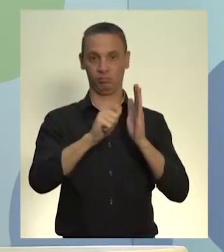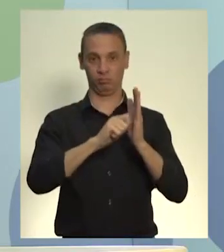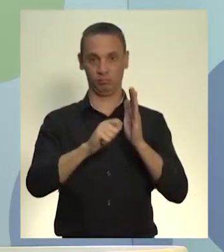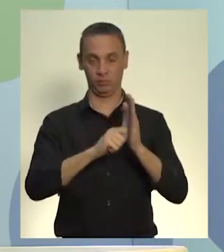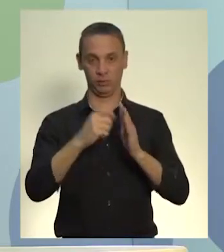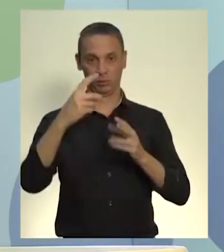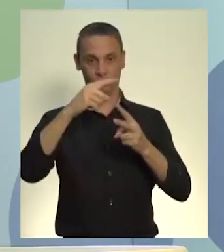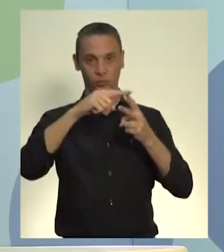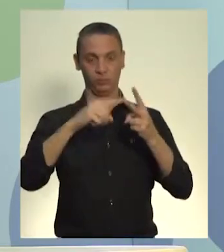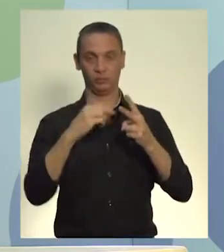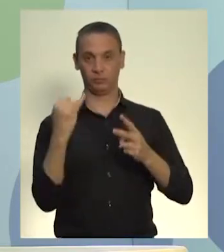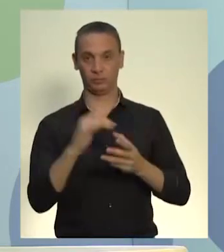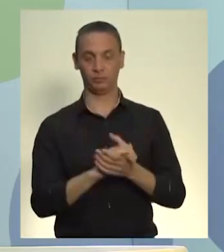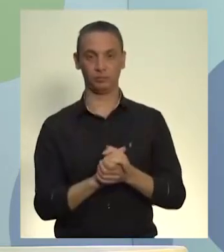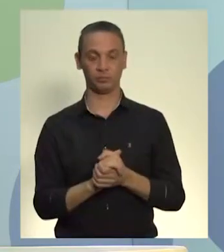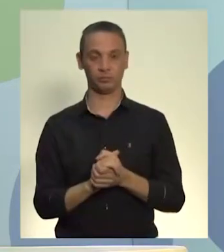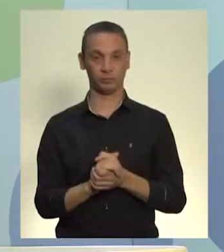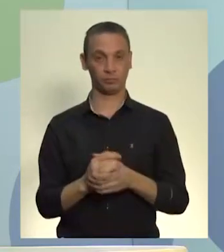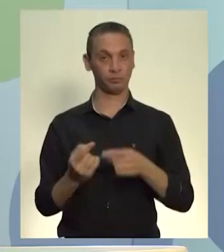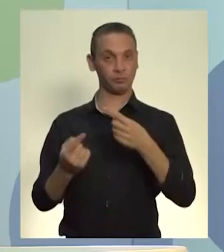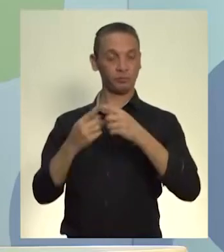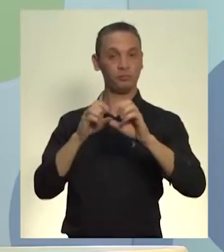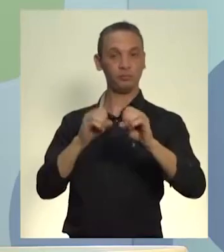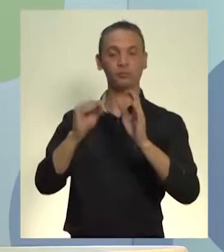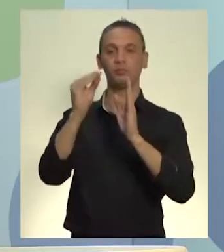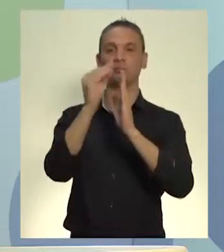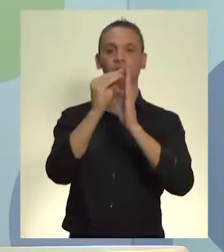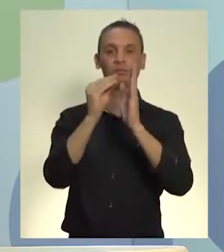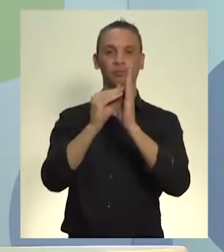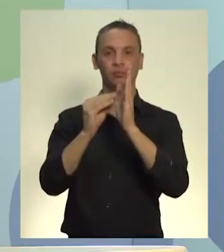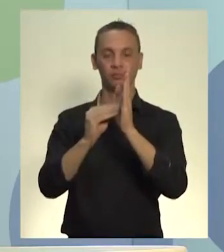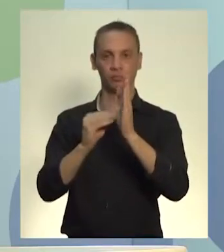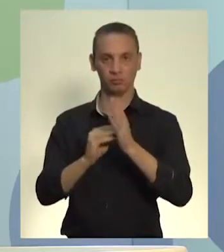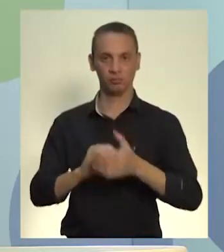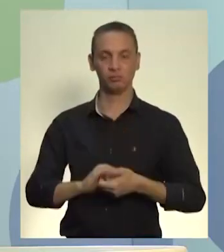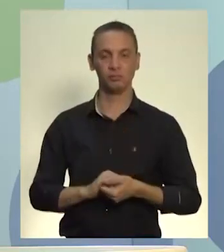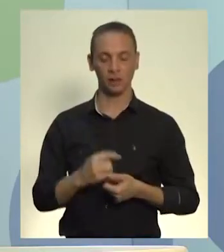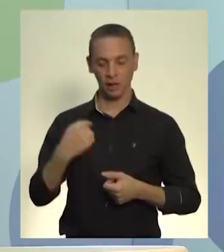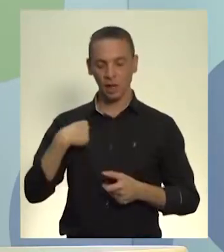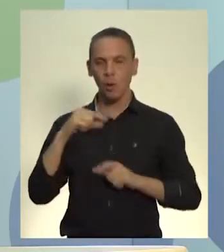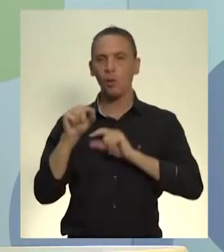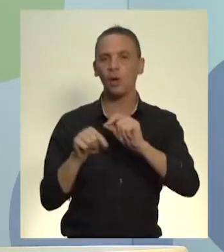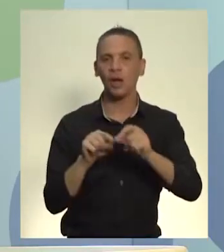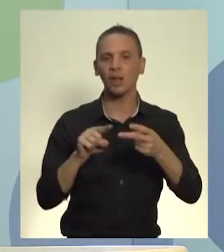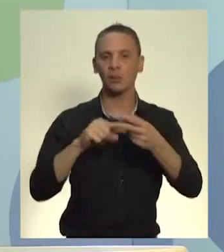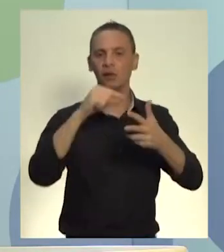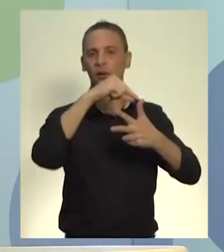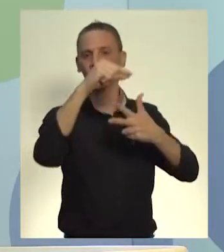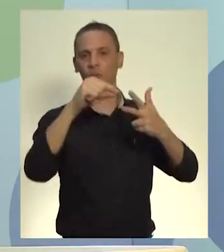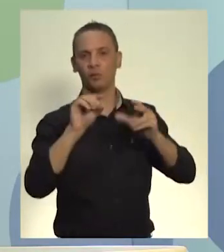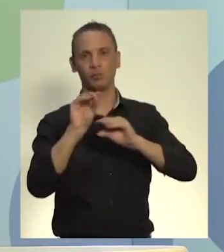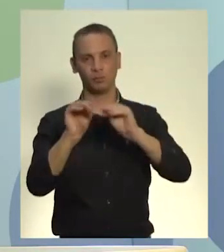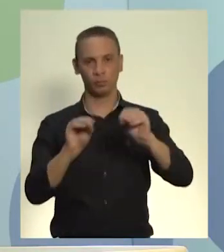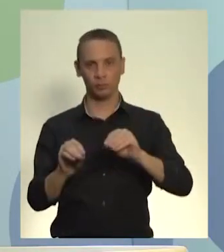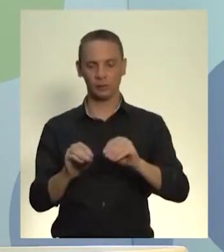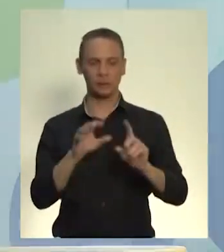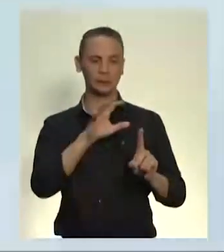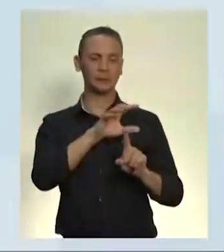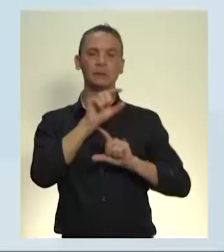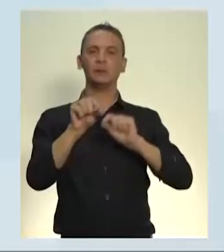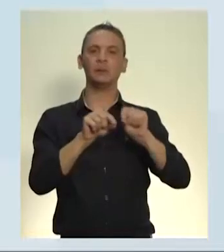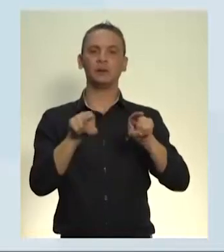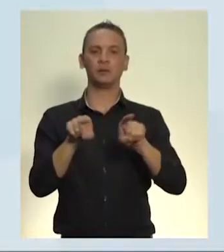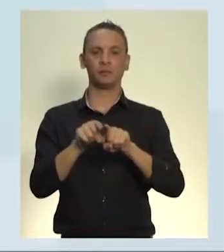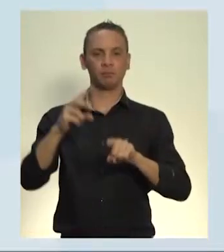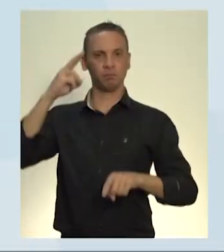gente fazer a retomada. Então, primeira aula, anotem esses dois pontos. Quem sou eu e os dois pontos. Quem influencia